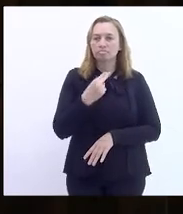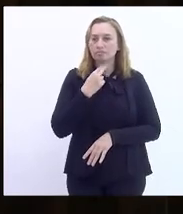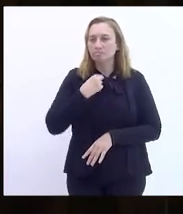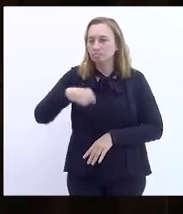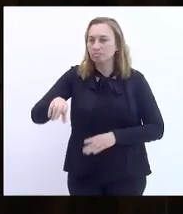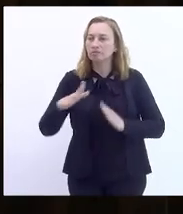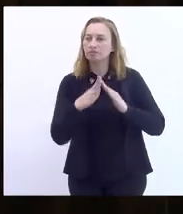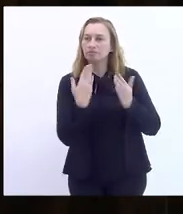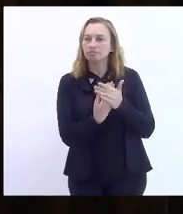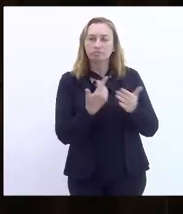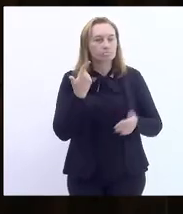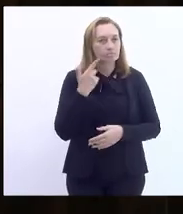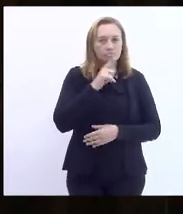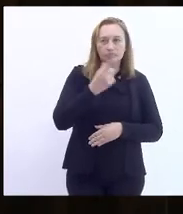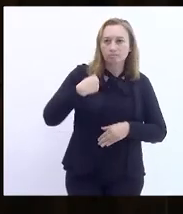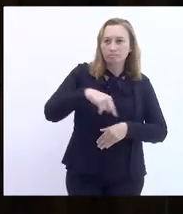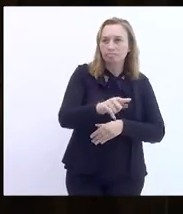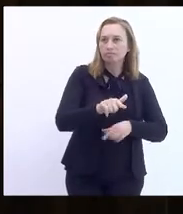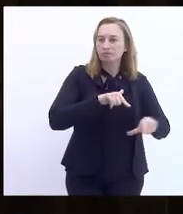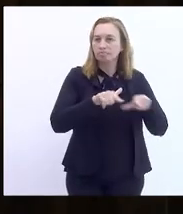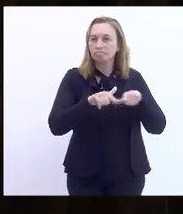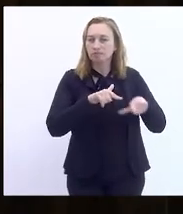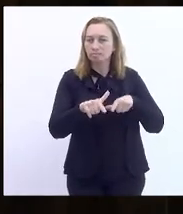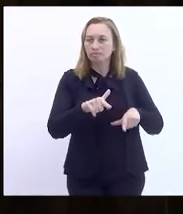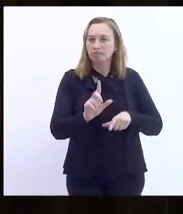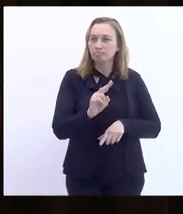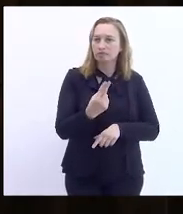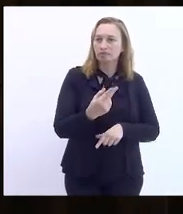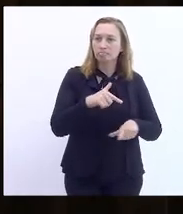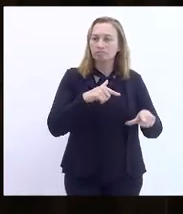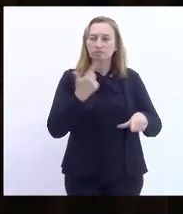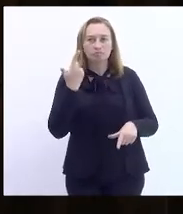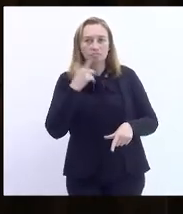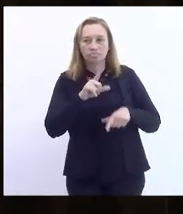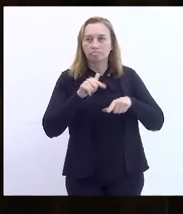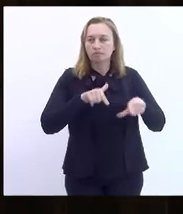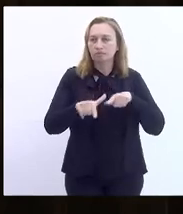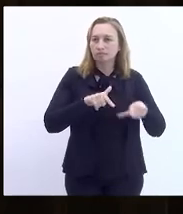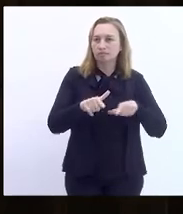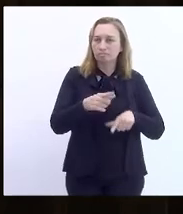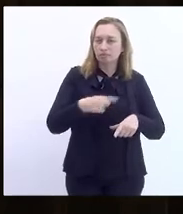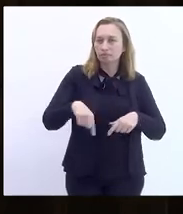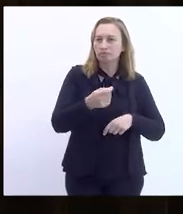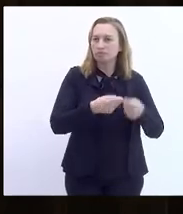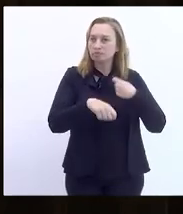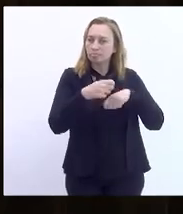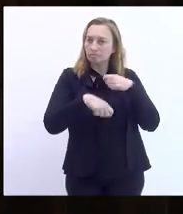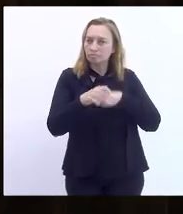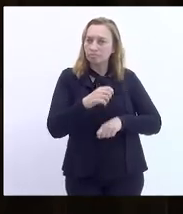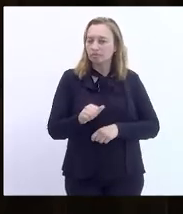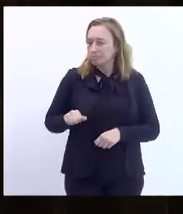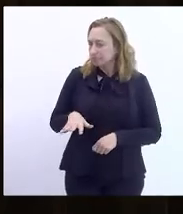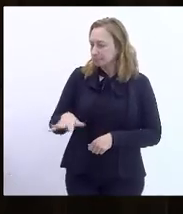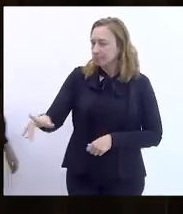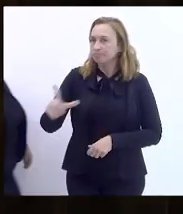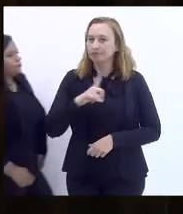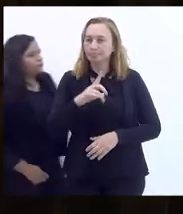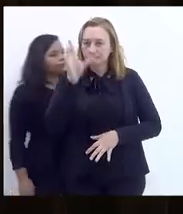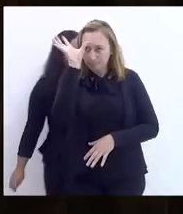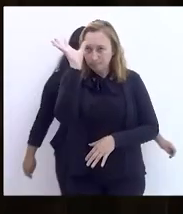ele não consegue descer para trabalhar ou consegue trabalhar na economia circular local que as periferias tem que